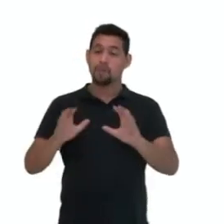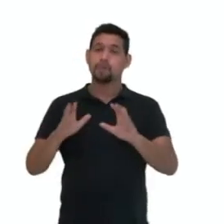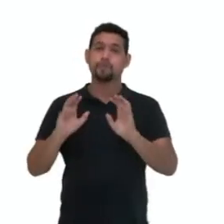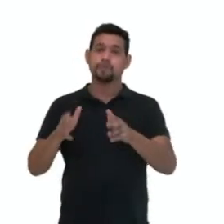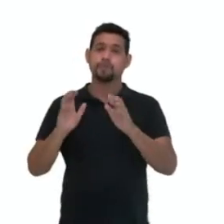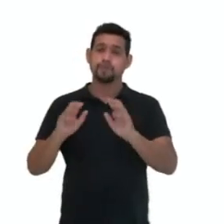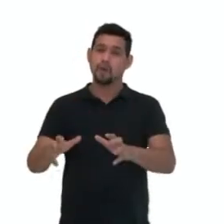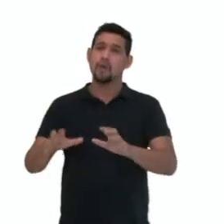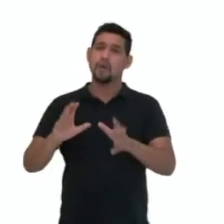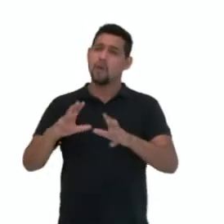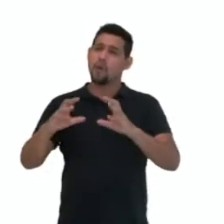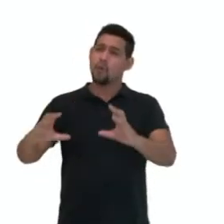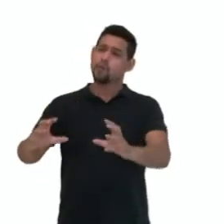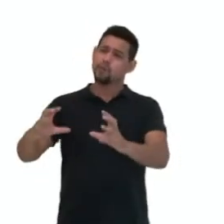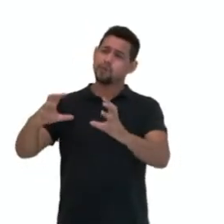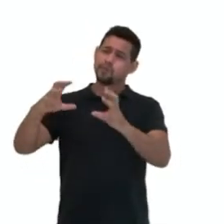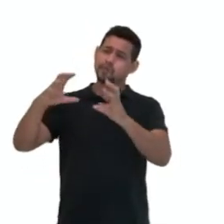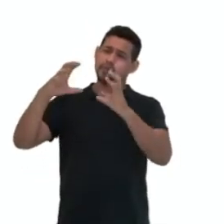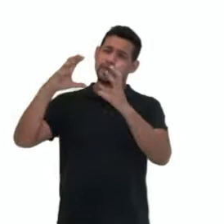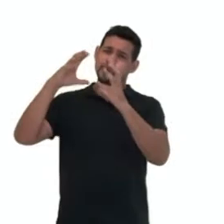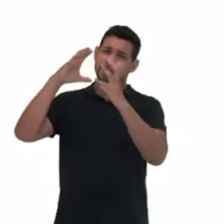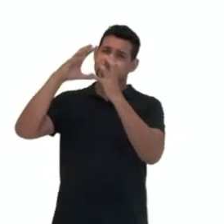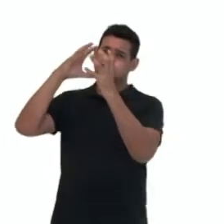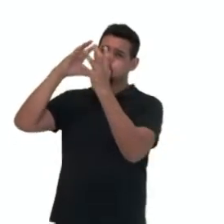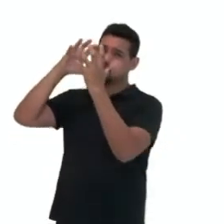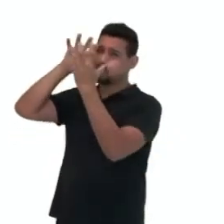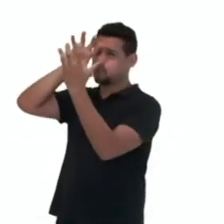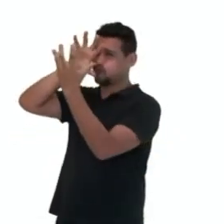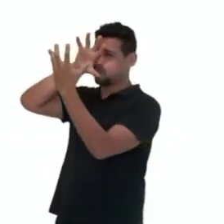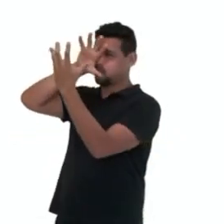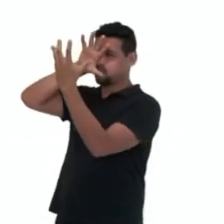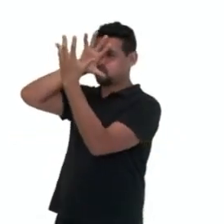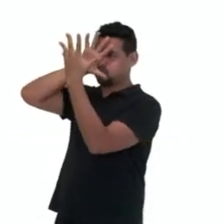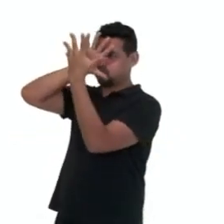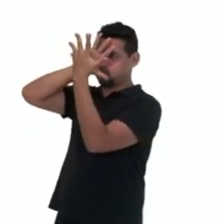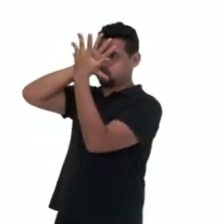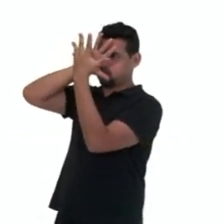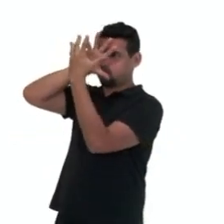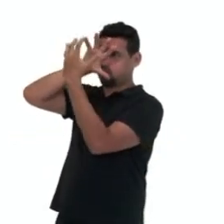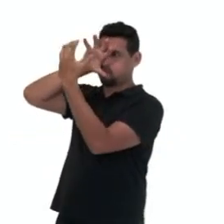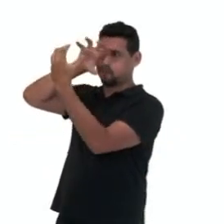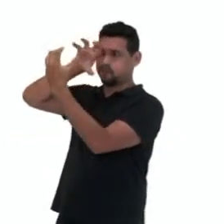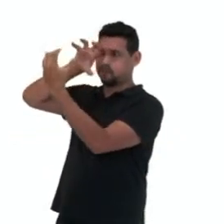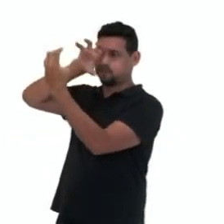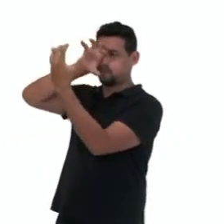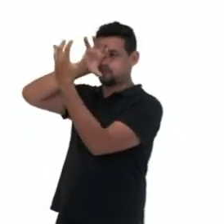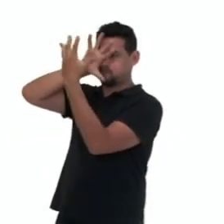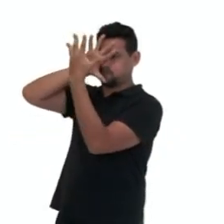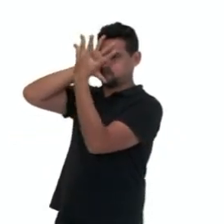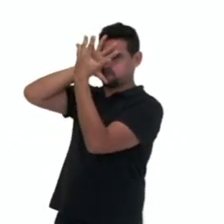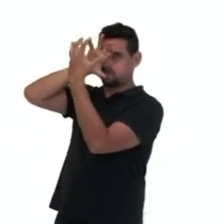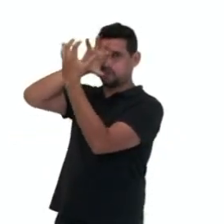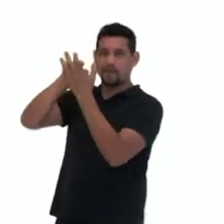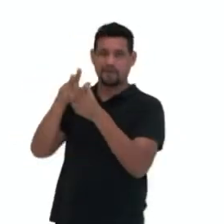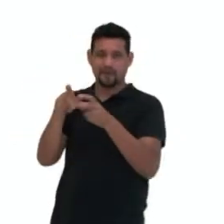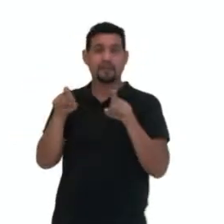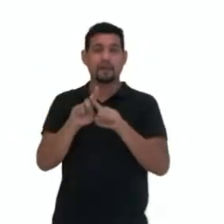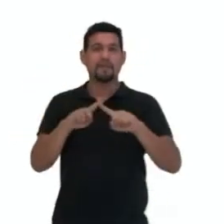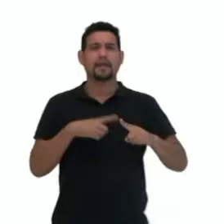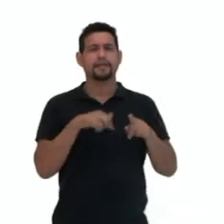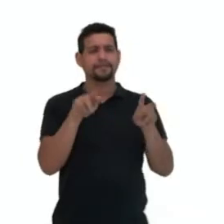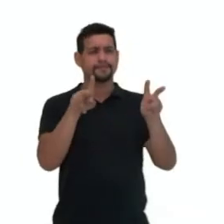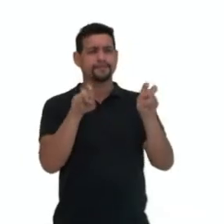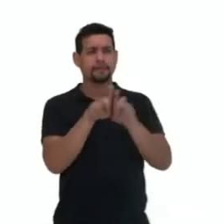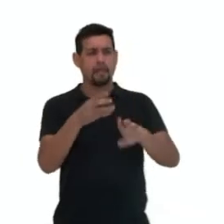bola encontra-se muito deformada devido às forças trocadas entre ela e o rosto do jogador. A respeito